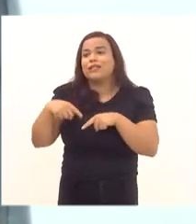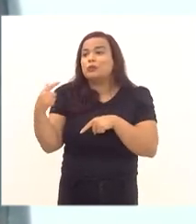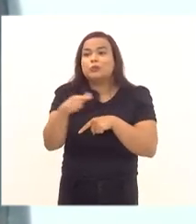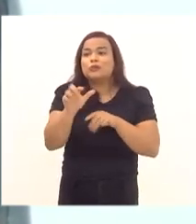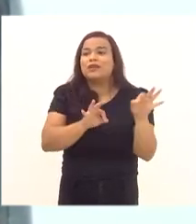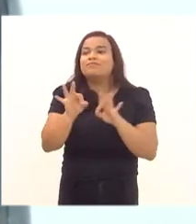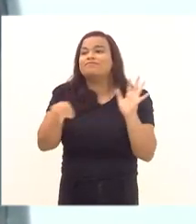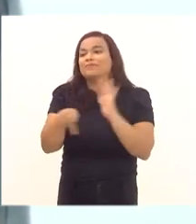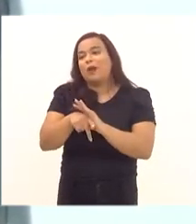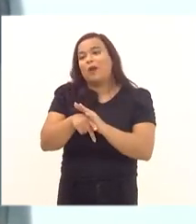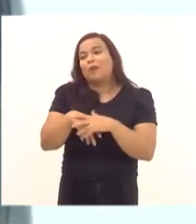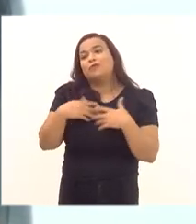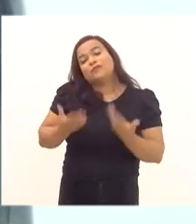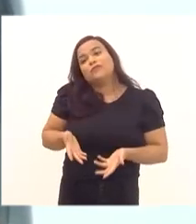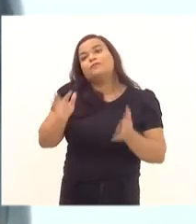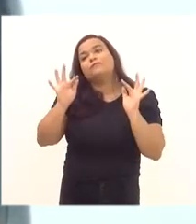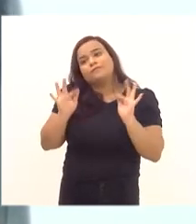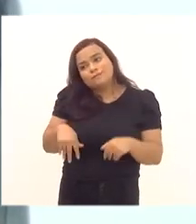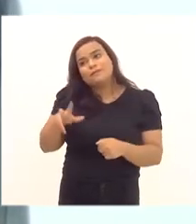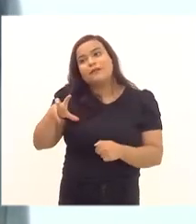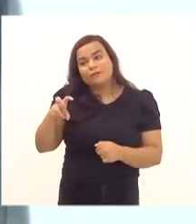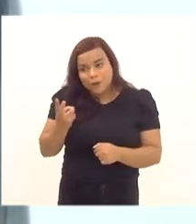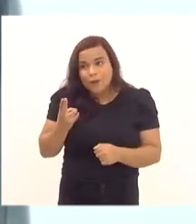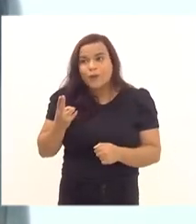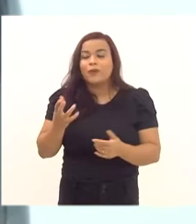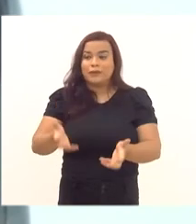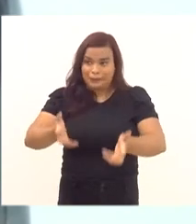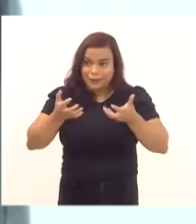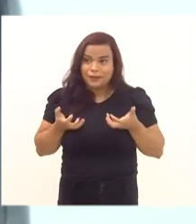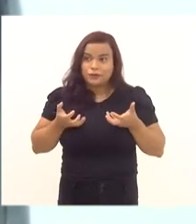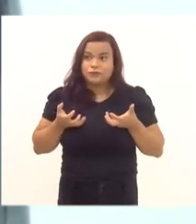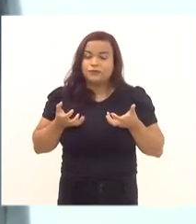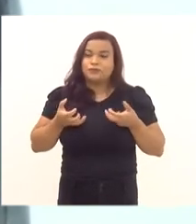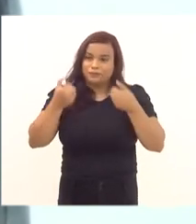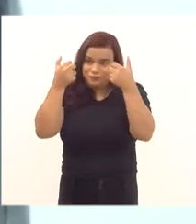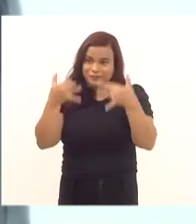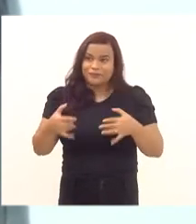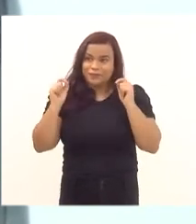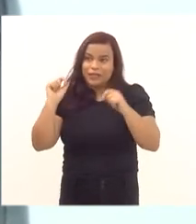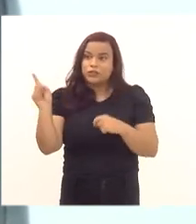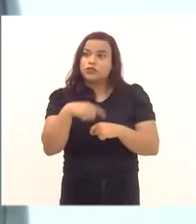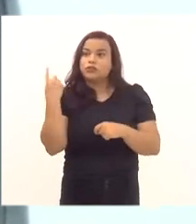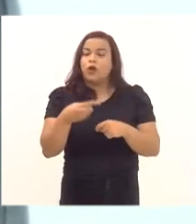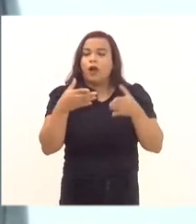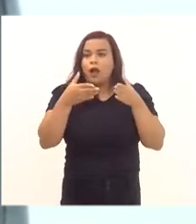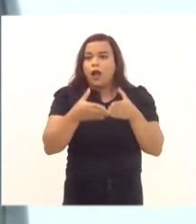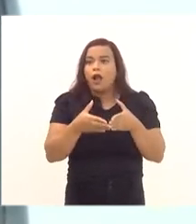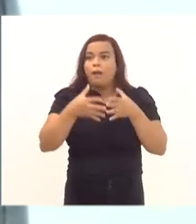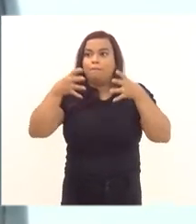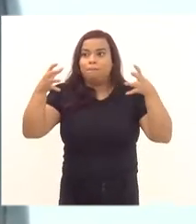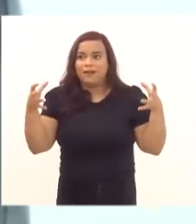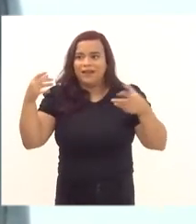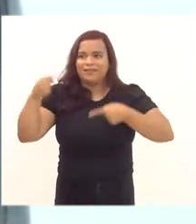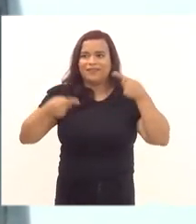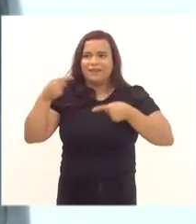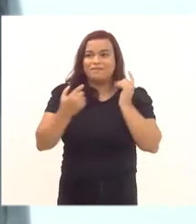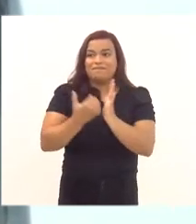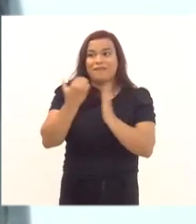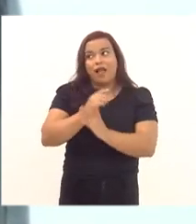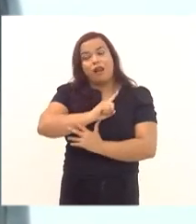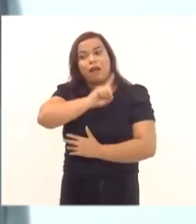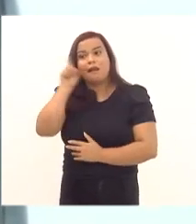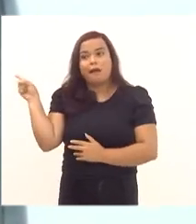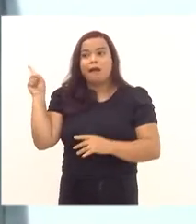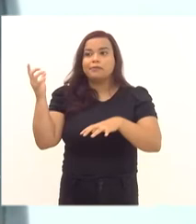ou seja para finalizar eu quero eu quero dizer que a gente precisa ampliar esse debate para o